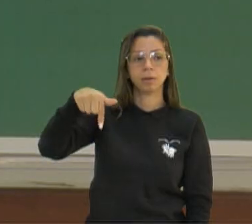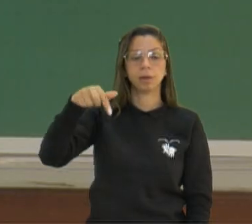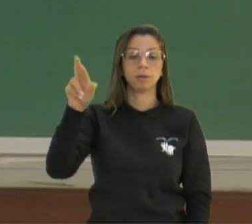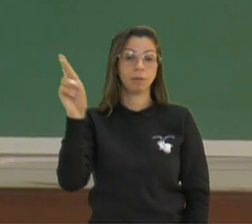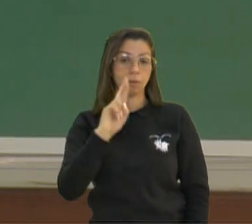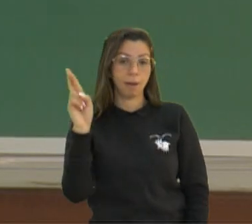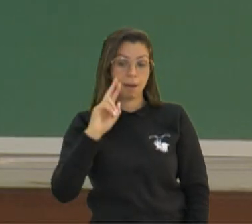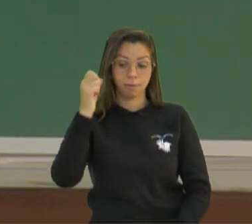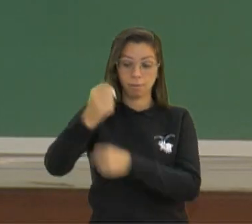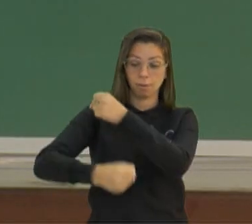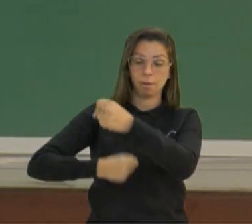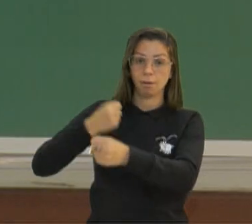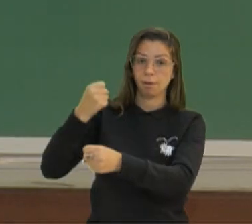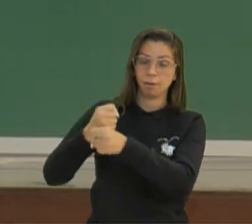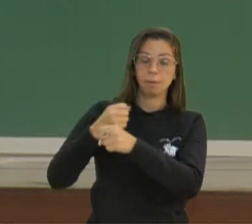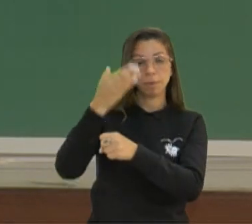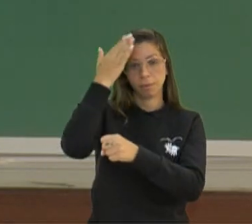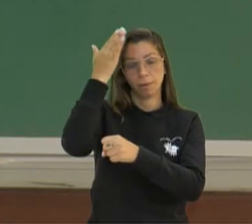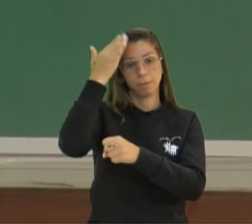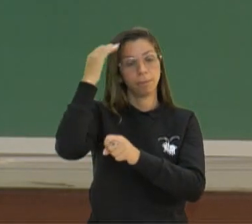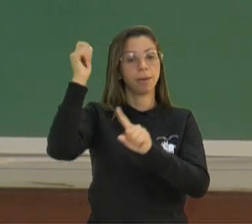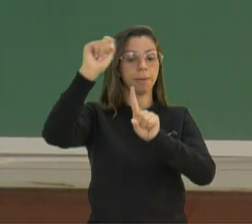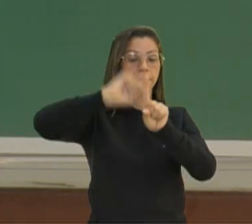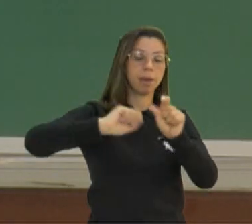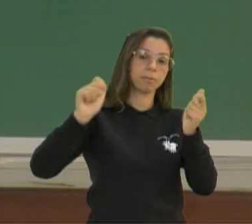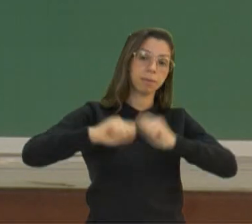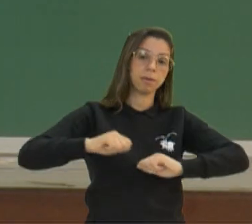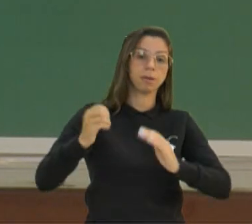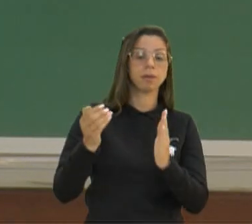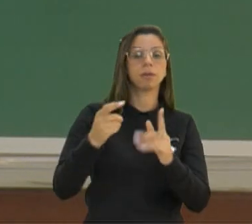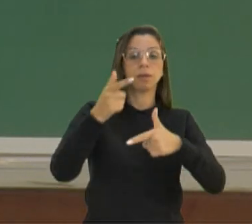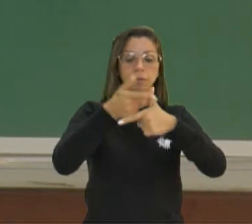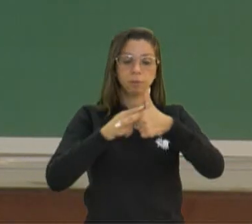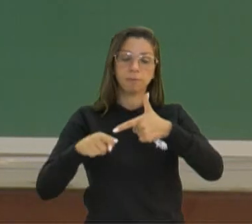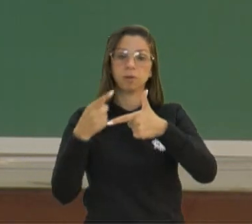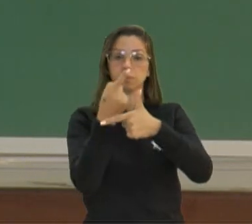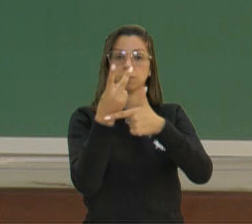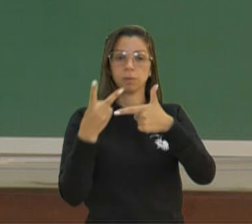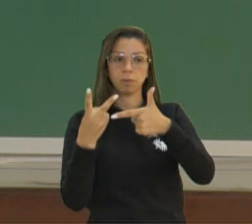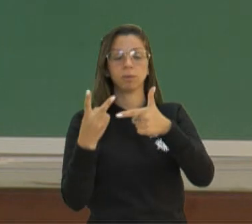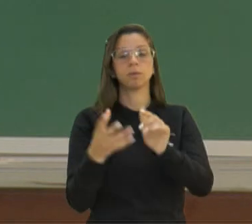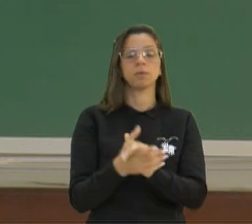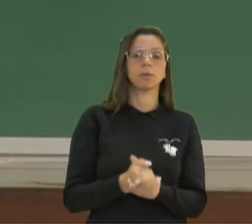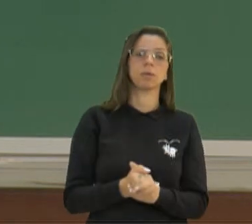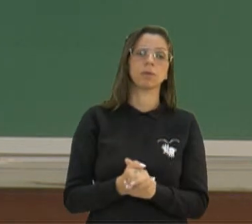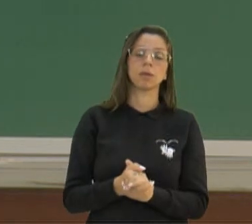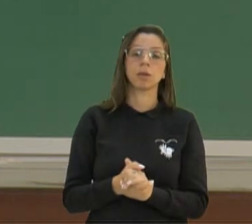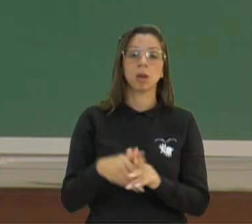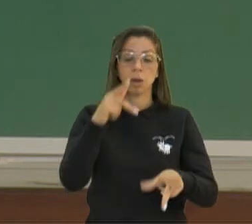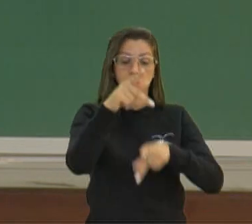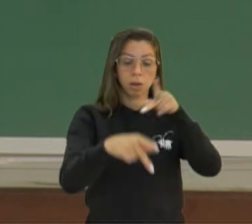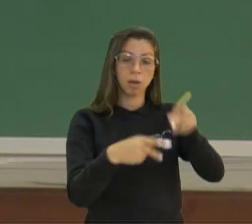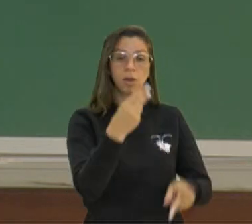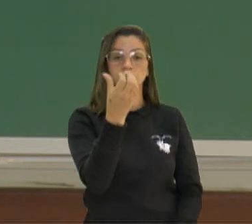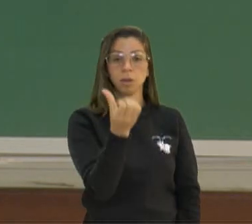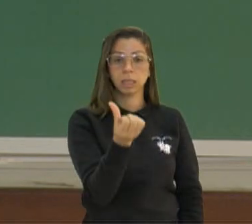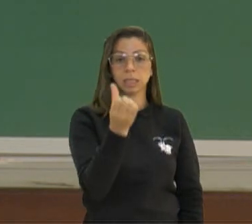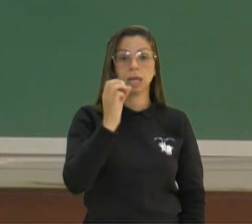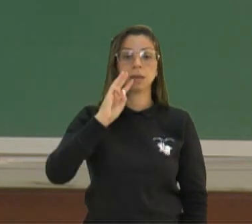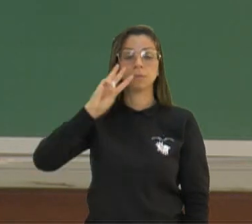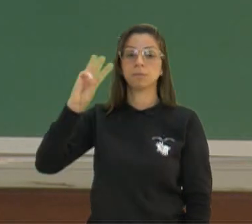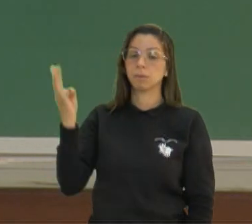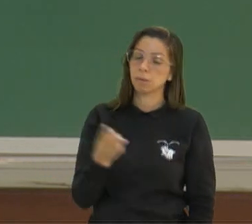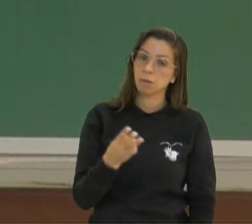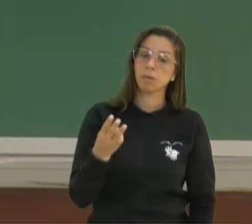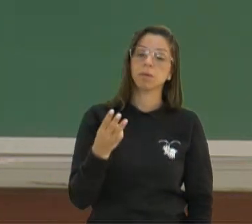51.700 por ano. Para saber por mês, né, tem que dividir por 12. E uma população de 6 milhões de pessoas. A metade da